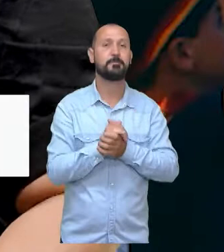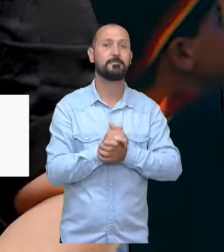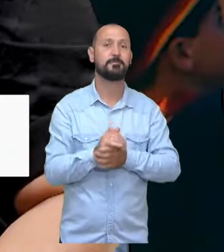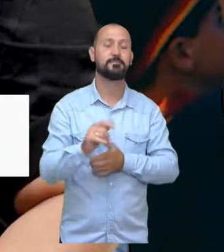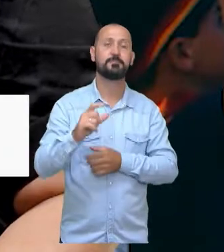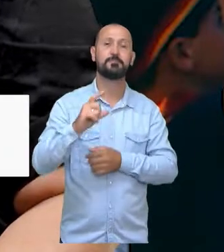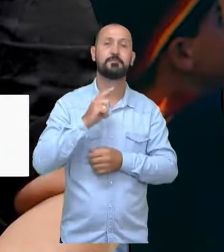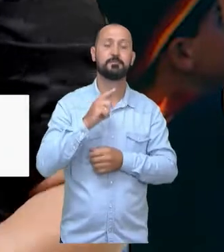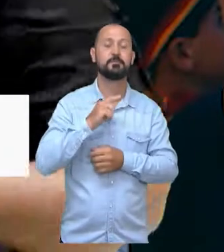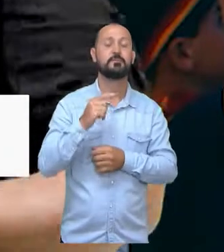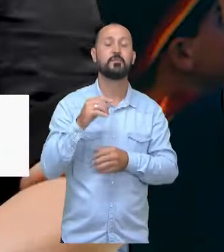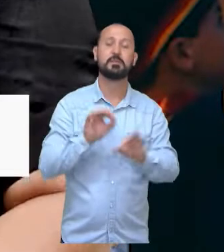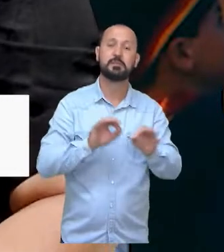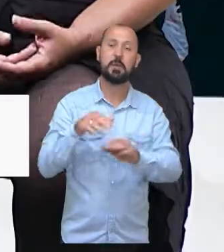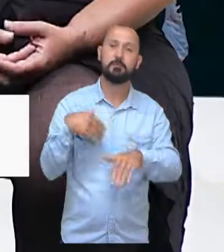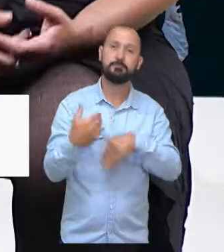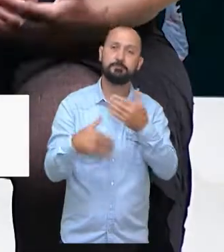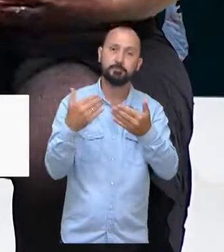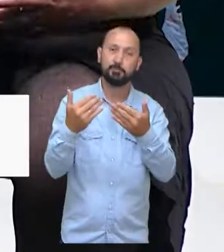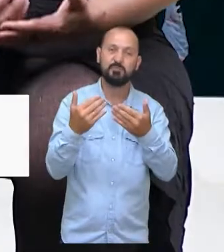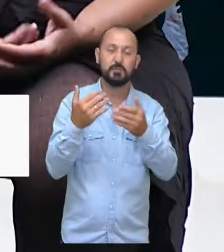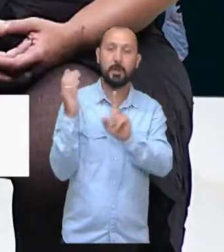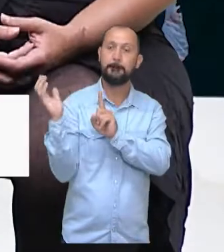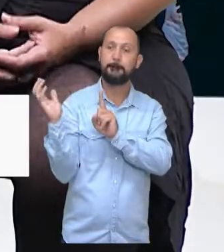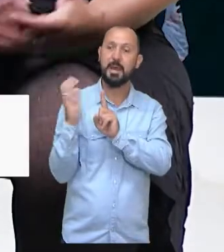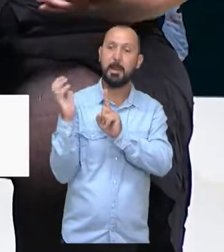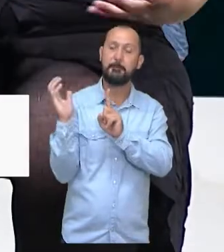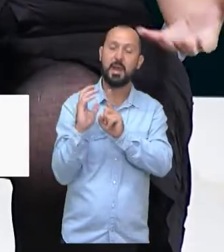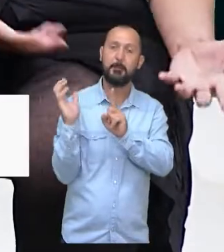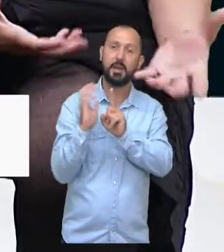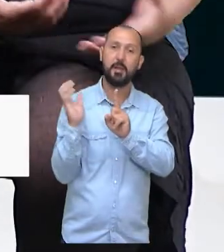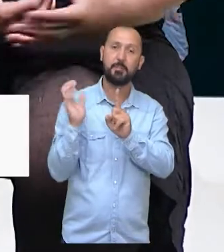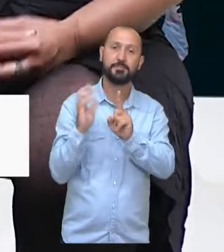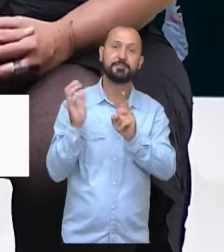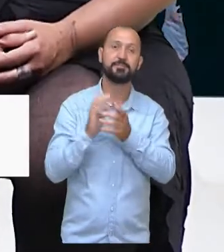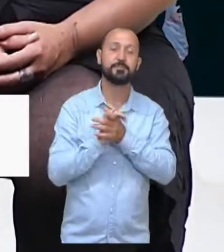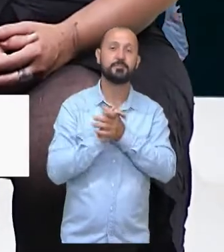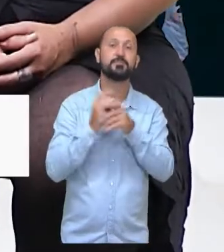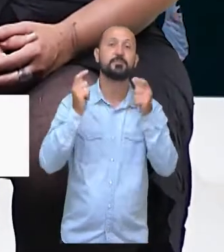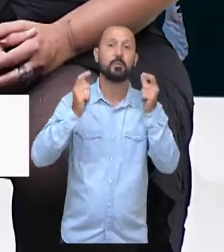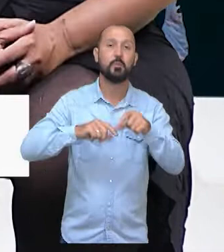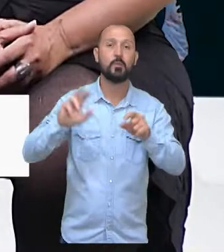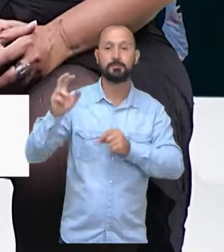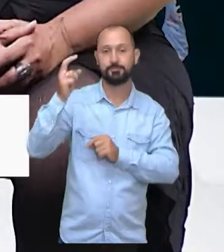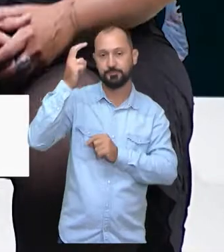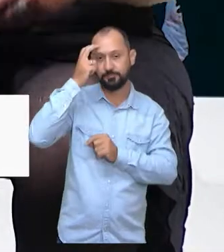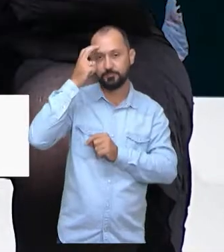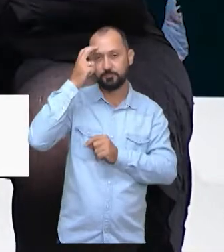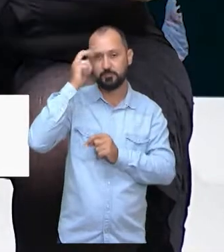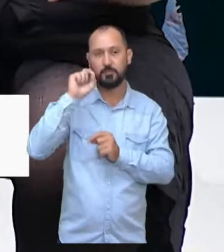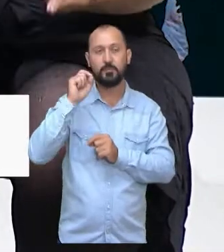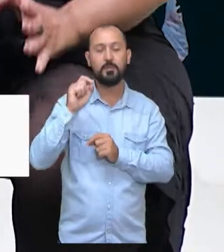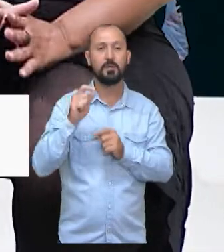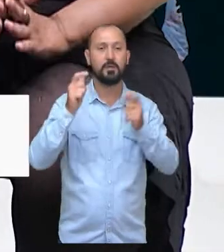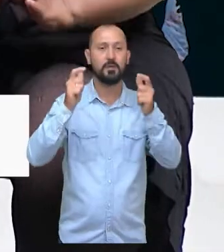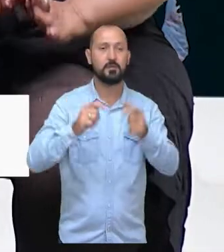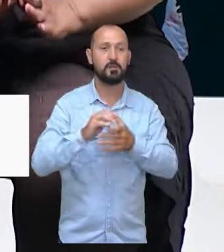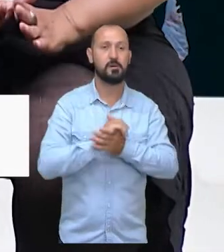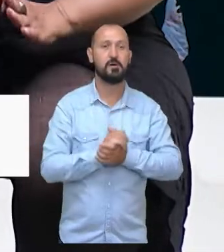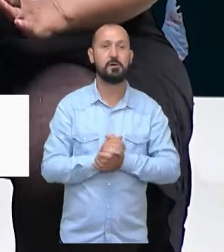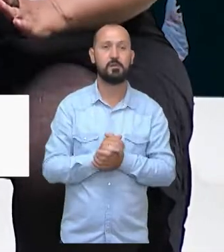gente vem se construindo, né, vem também estimulando dentro do espaço cultural é que